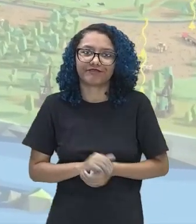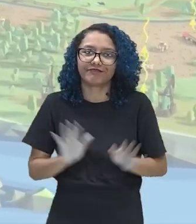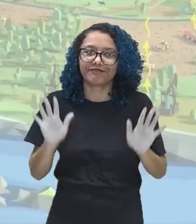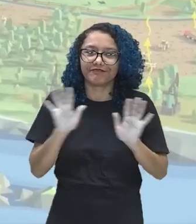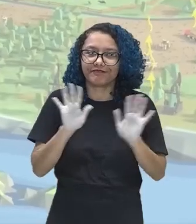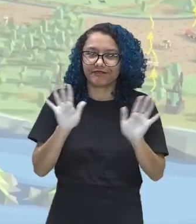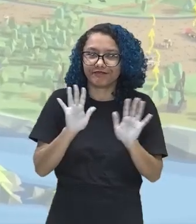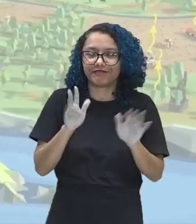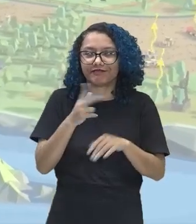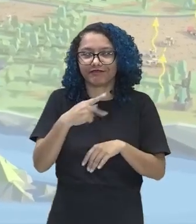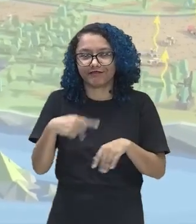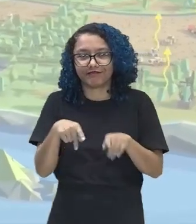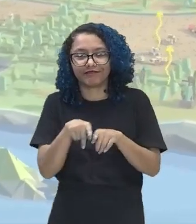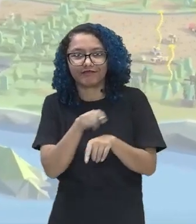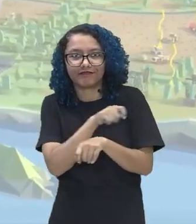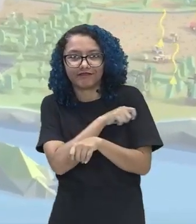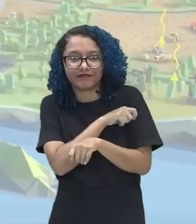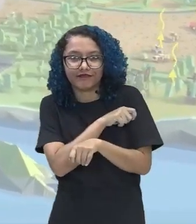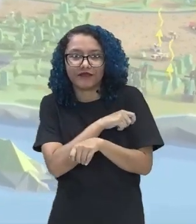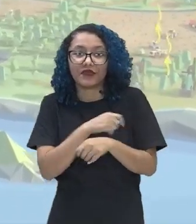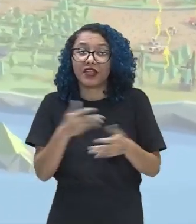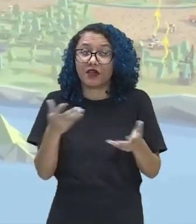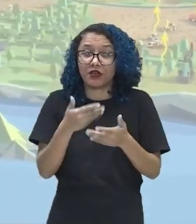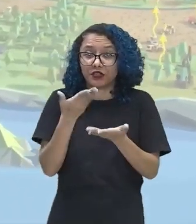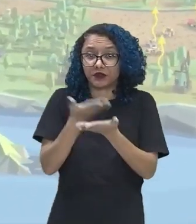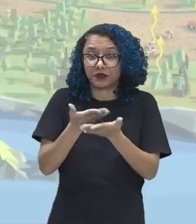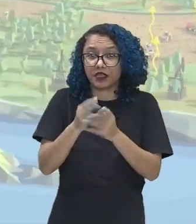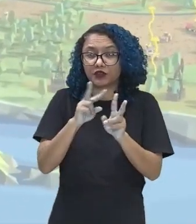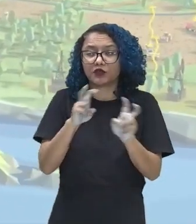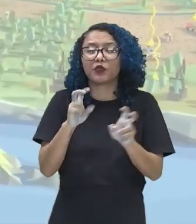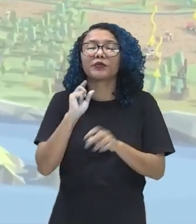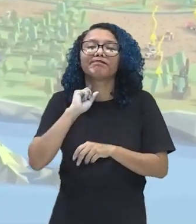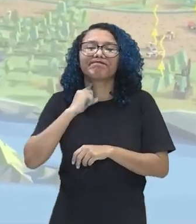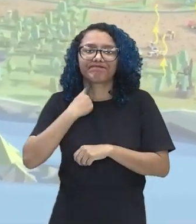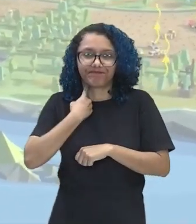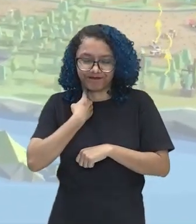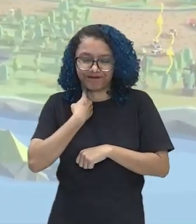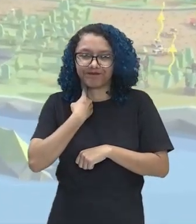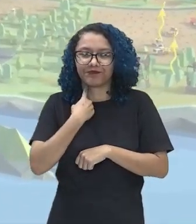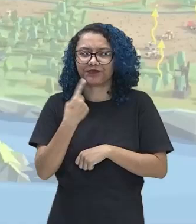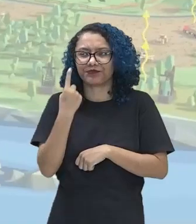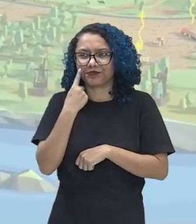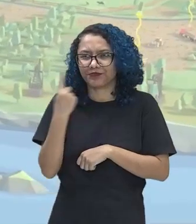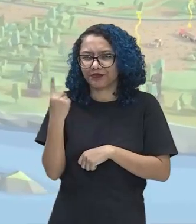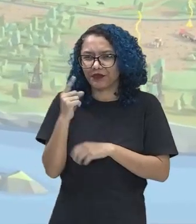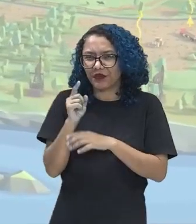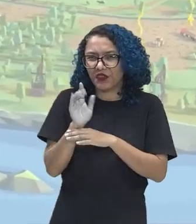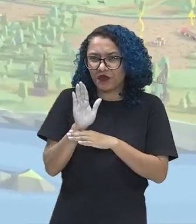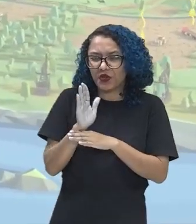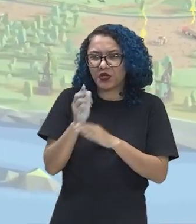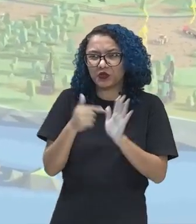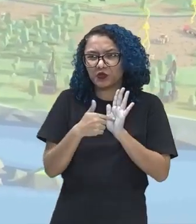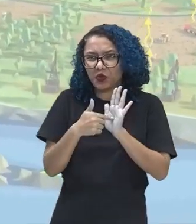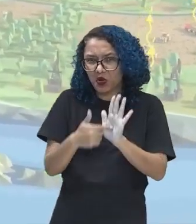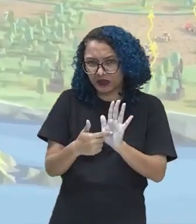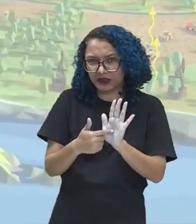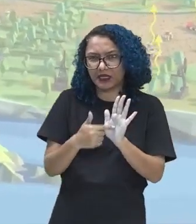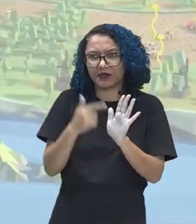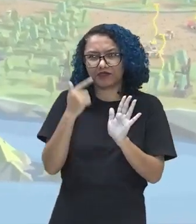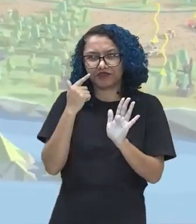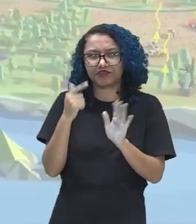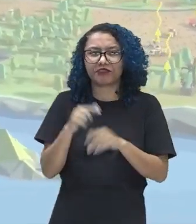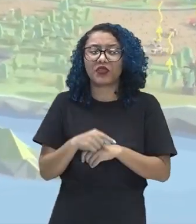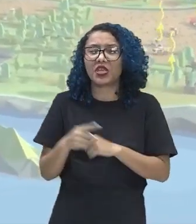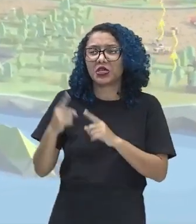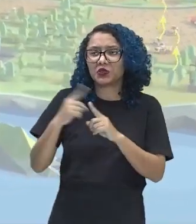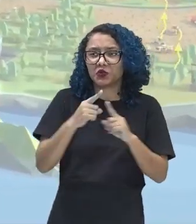e alunos! Aqui nós vamos ver sobre poluição. Vocês conseguem ver essa animação em 3D e nós temos vários